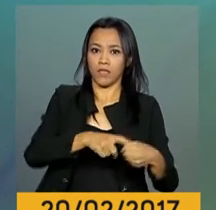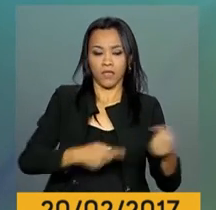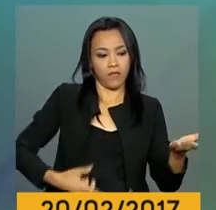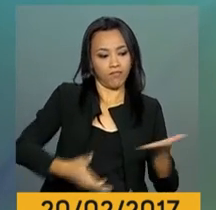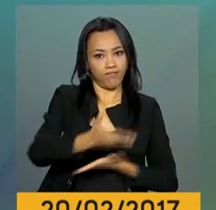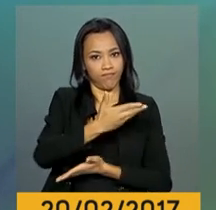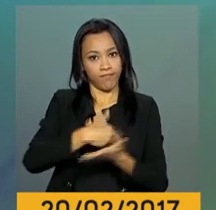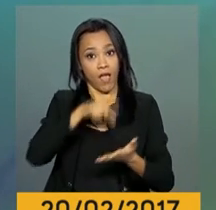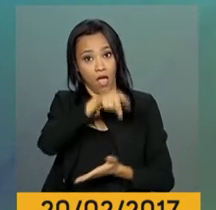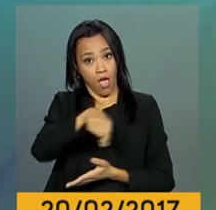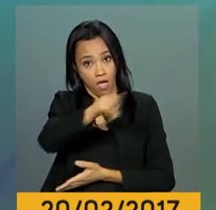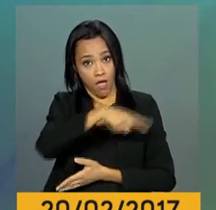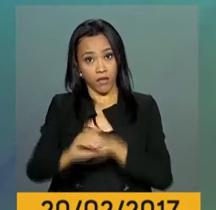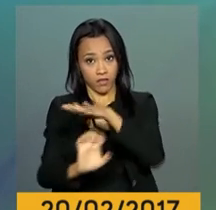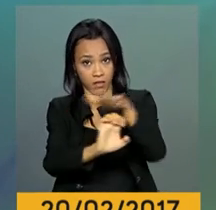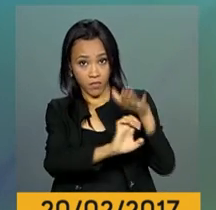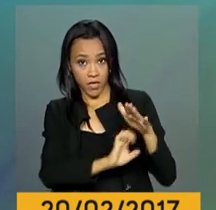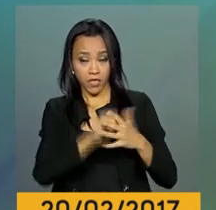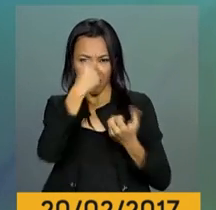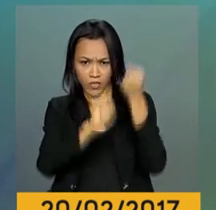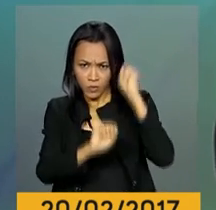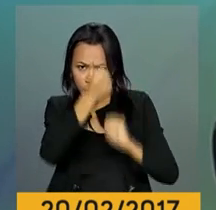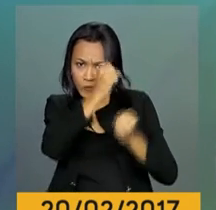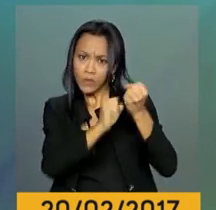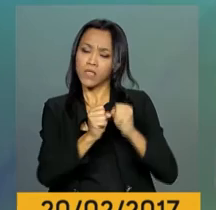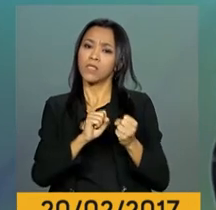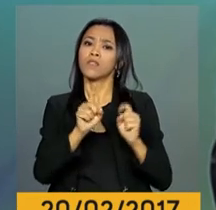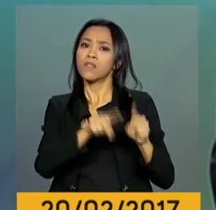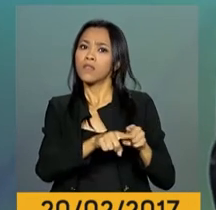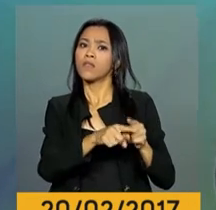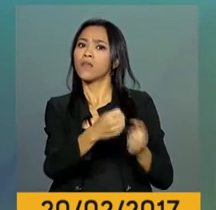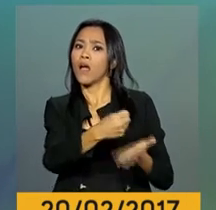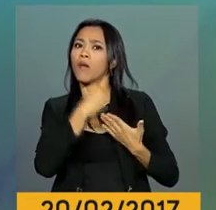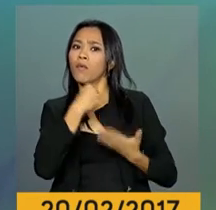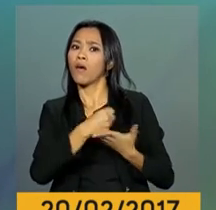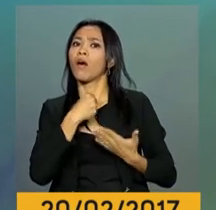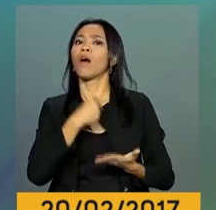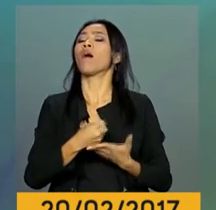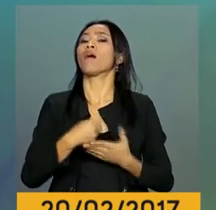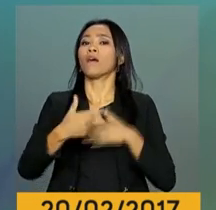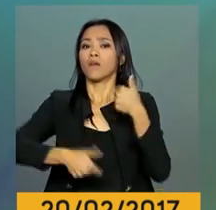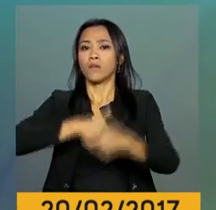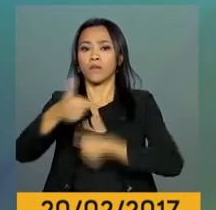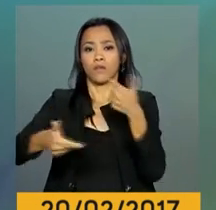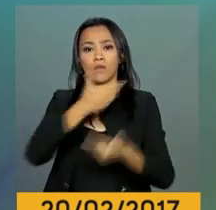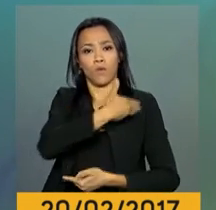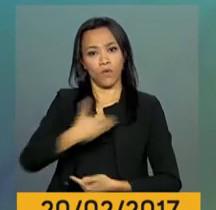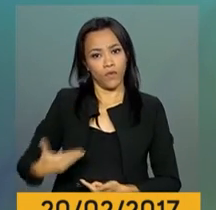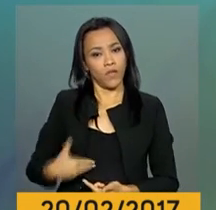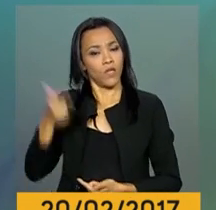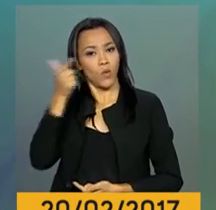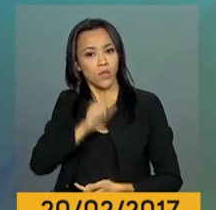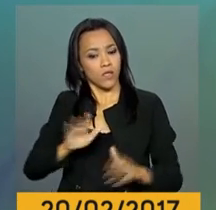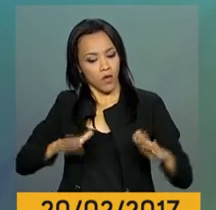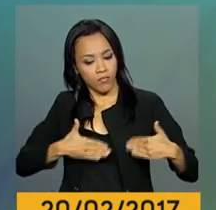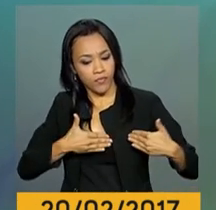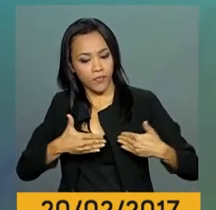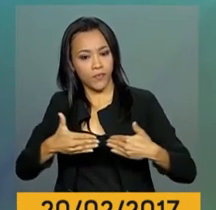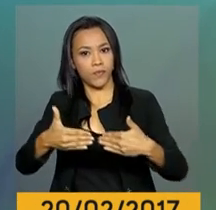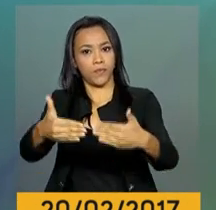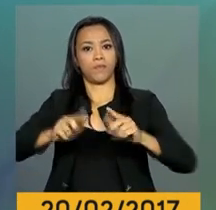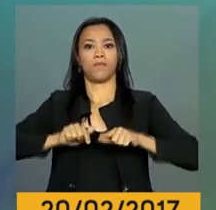sustenta as atividades do governo e que permitem caminhar como nós caminhamos,